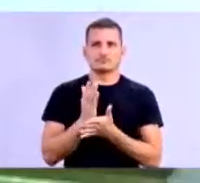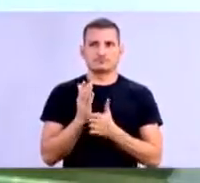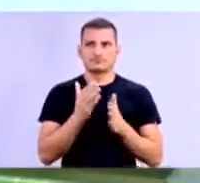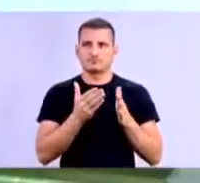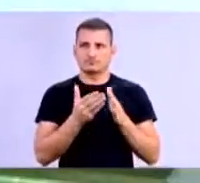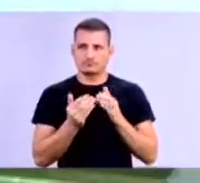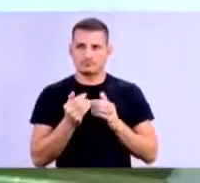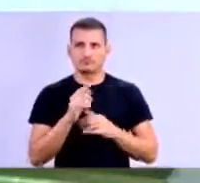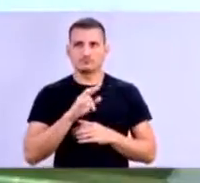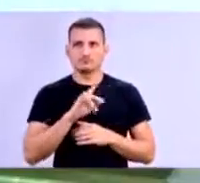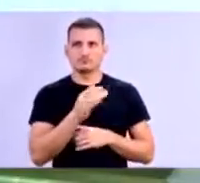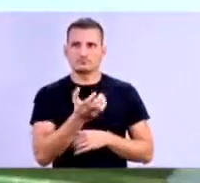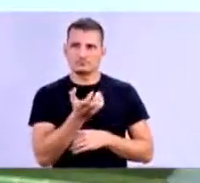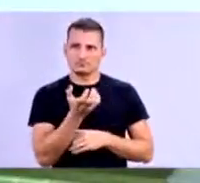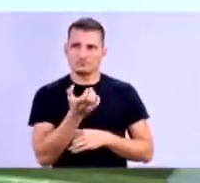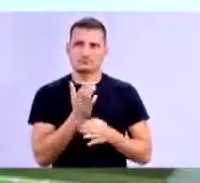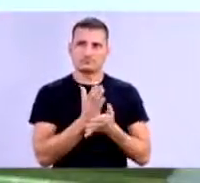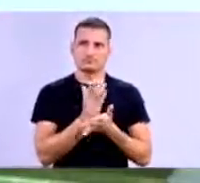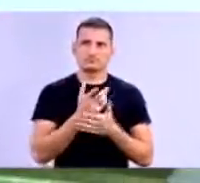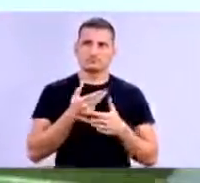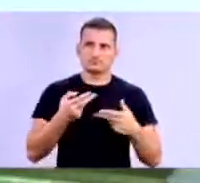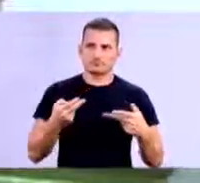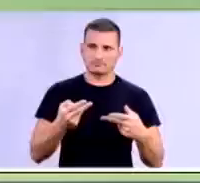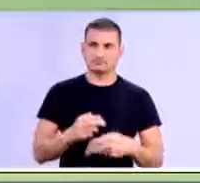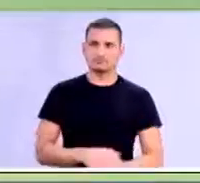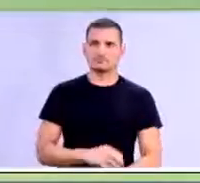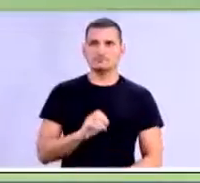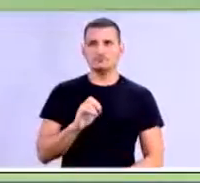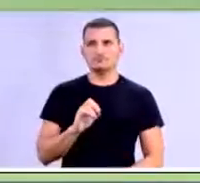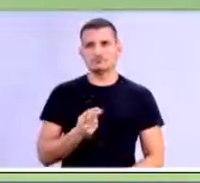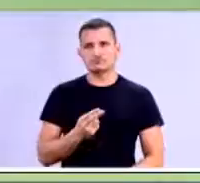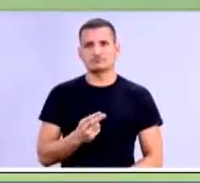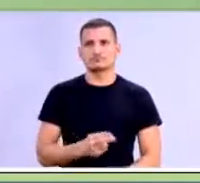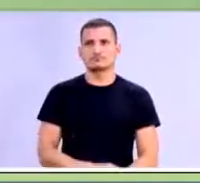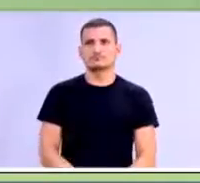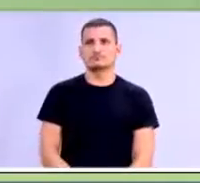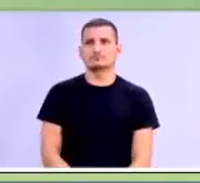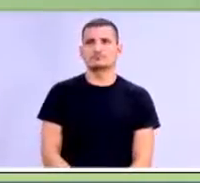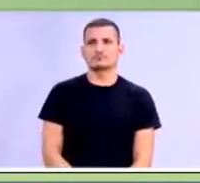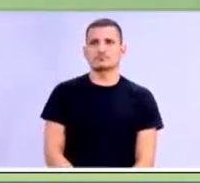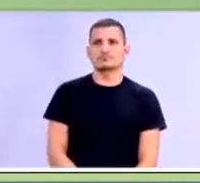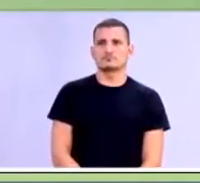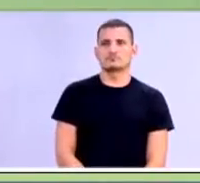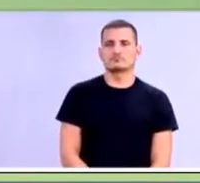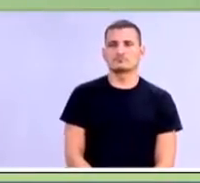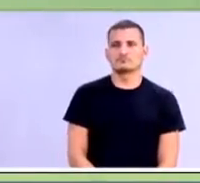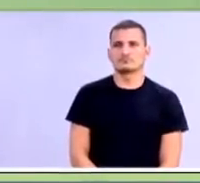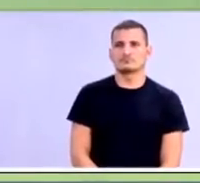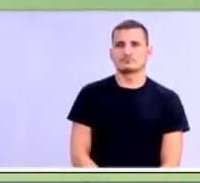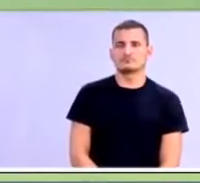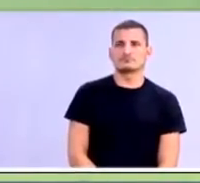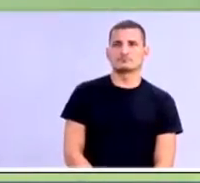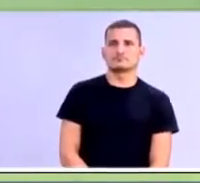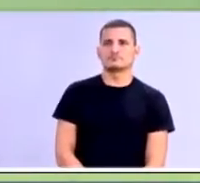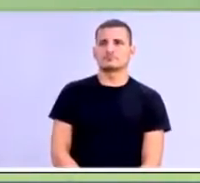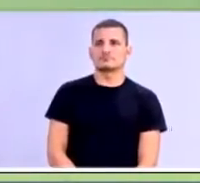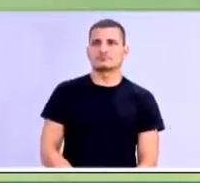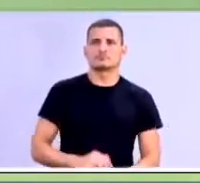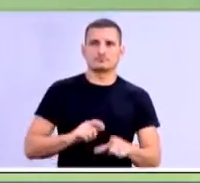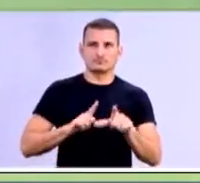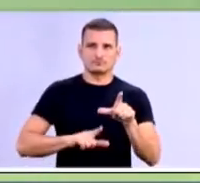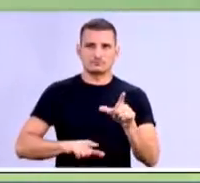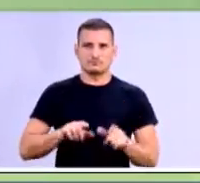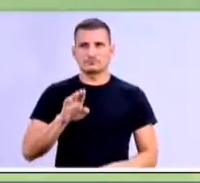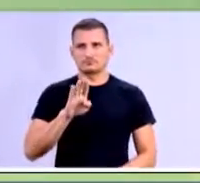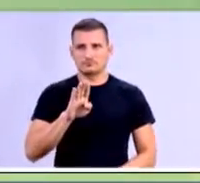vai requerer alguma coisa ou algo, né? Então, mesmo. Realmente, nós devemos marcar a letra B.